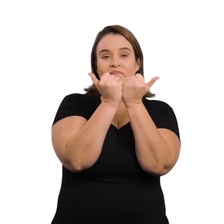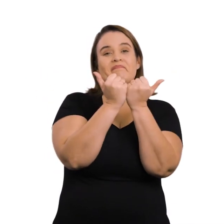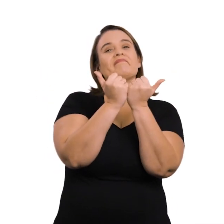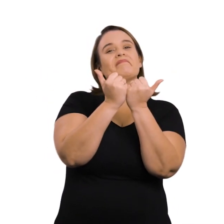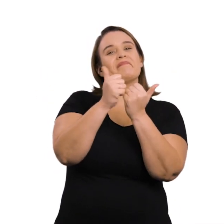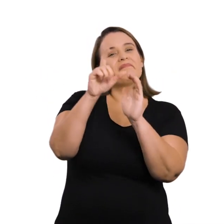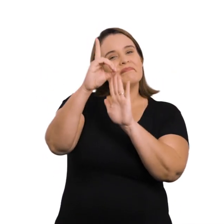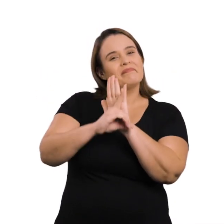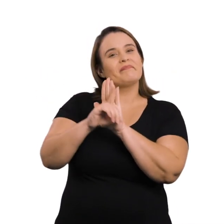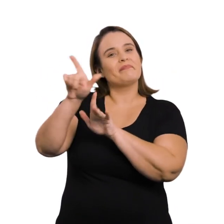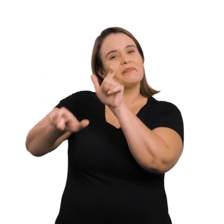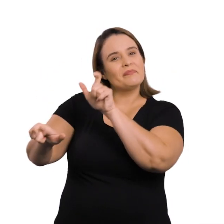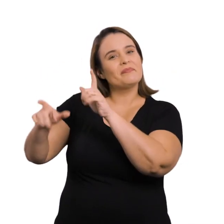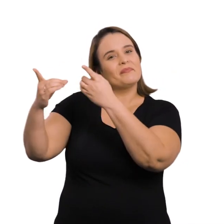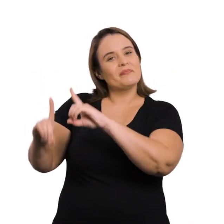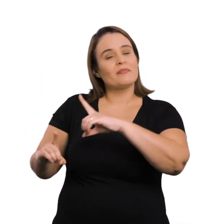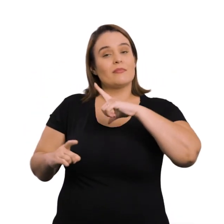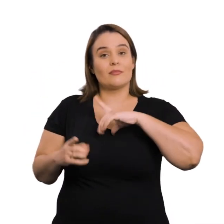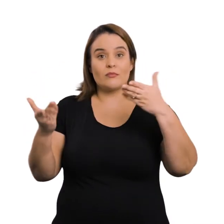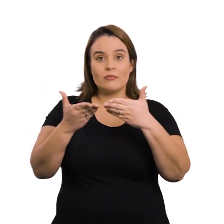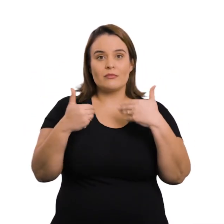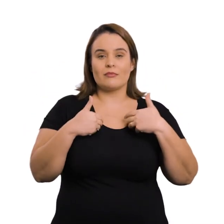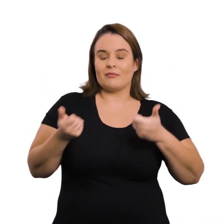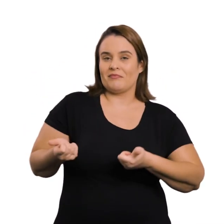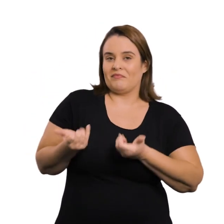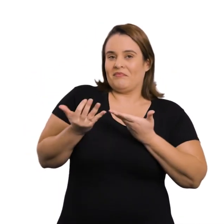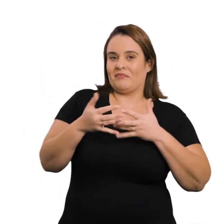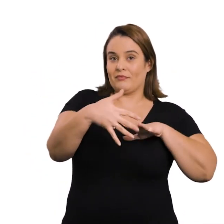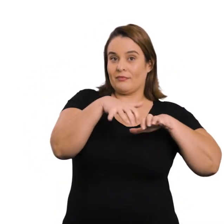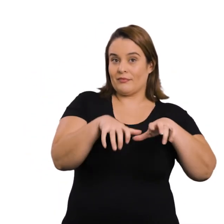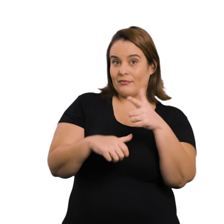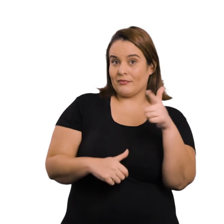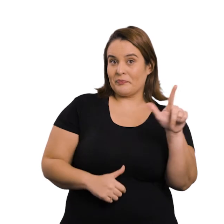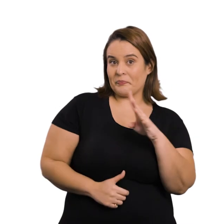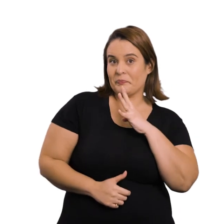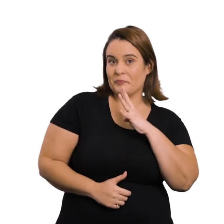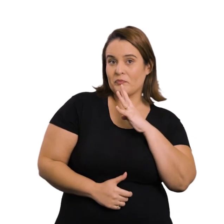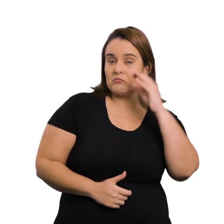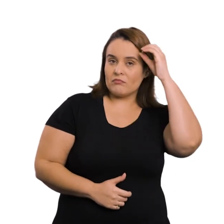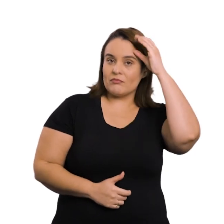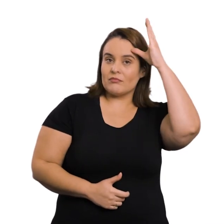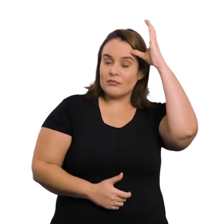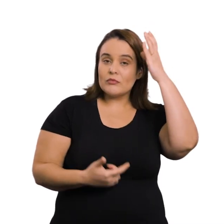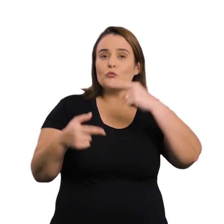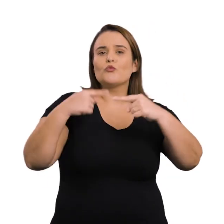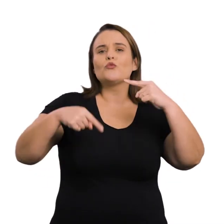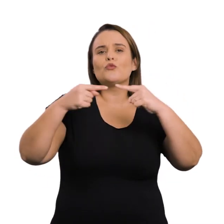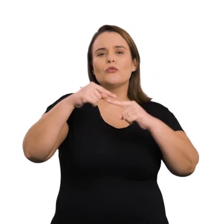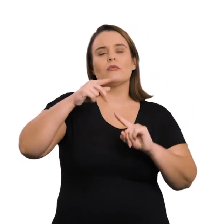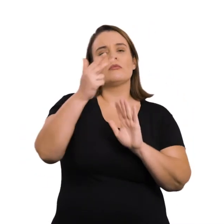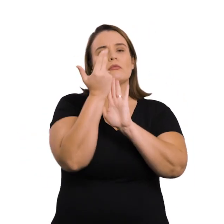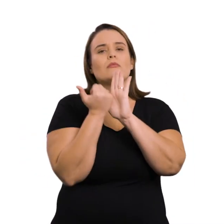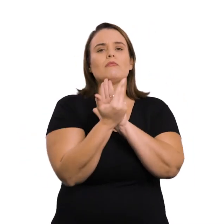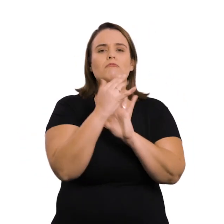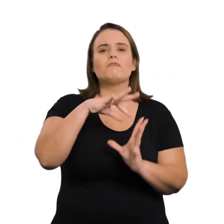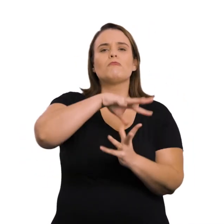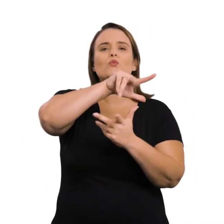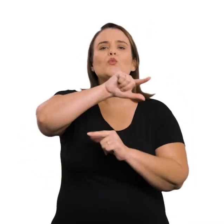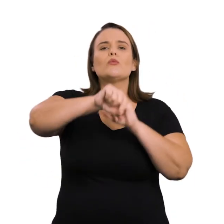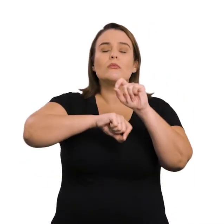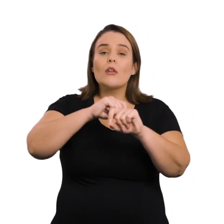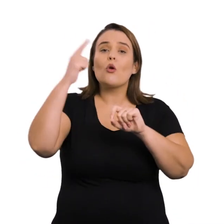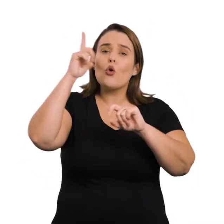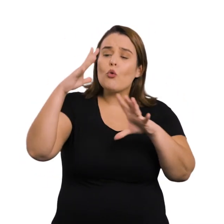com deficiência, e hoje tem inspirado outras áreas do conhecimento. A intenção do desenho universal é atingir